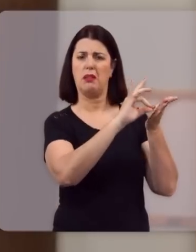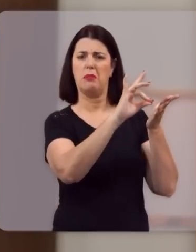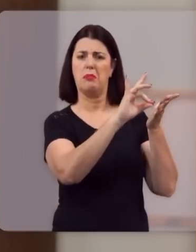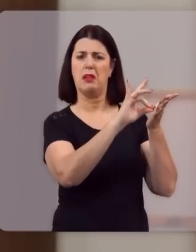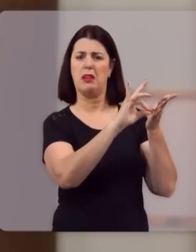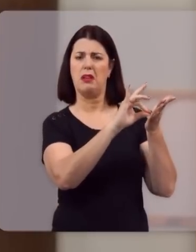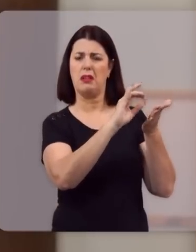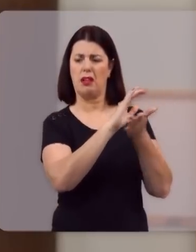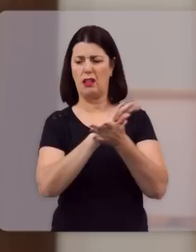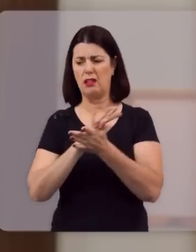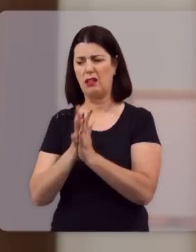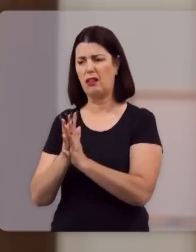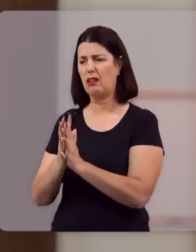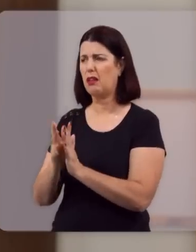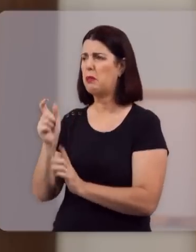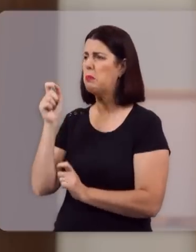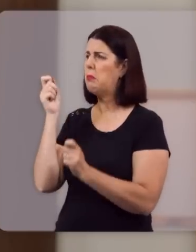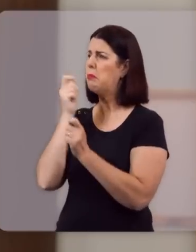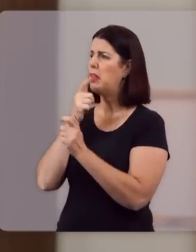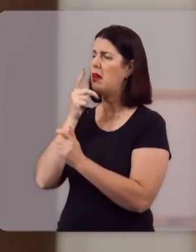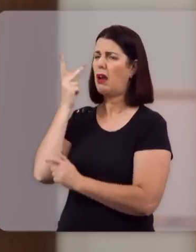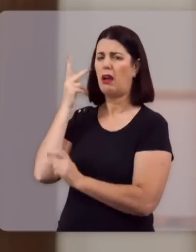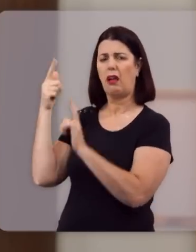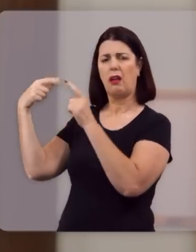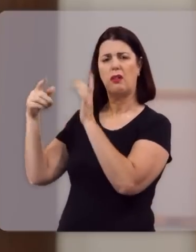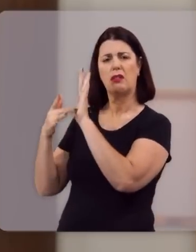e escarnecem de Jesus,